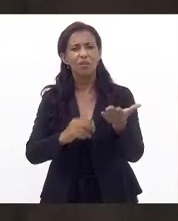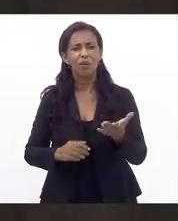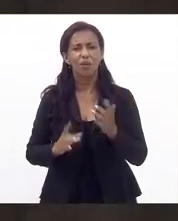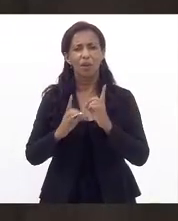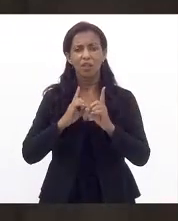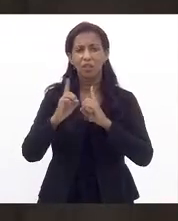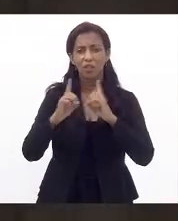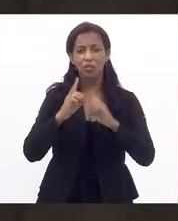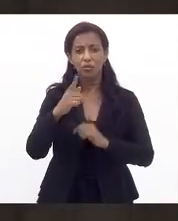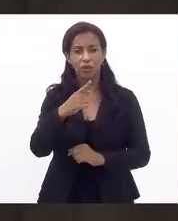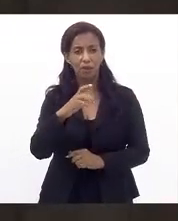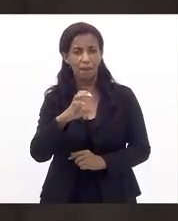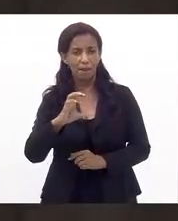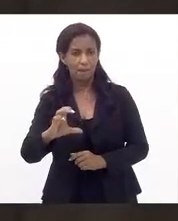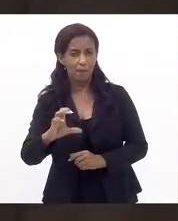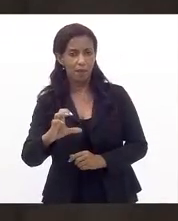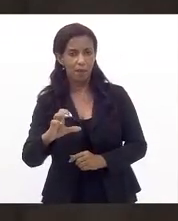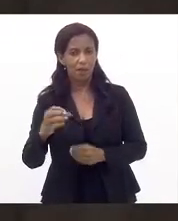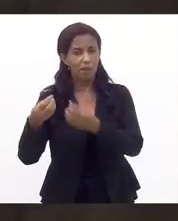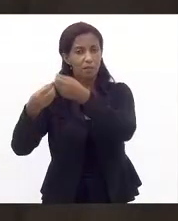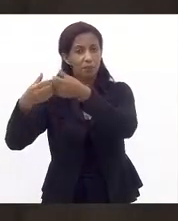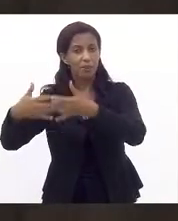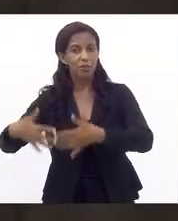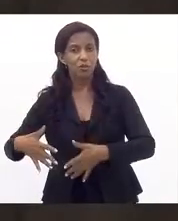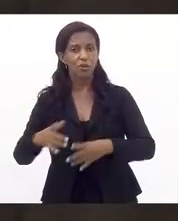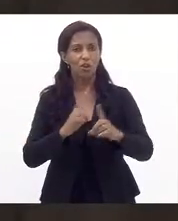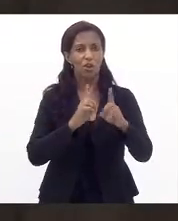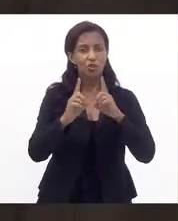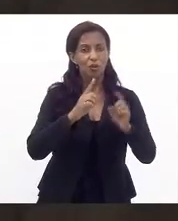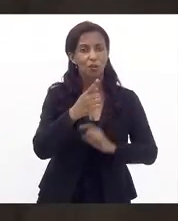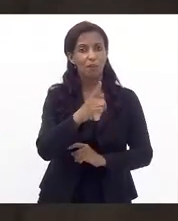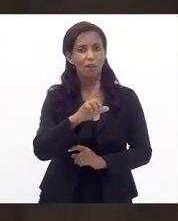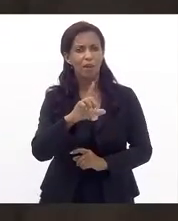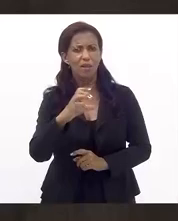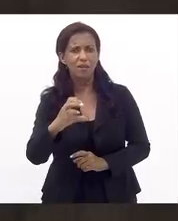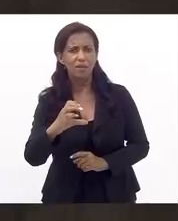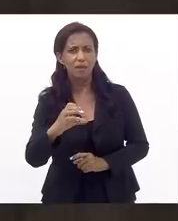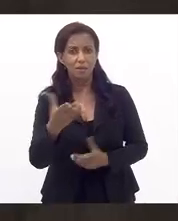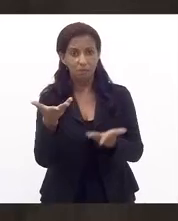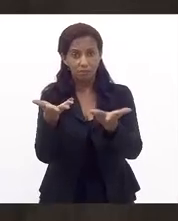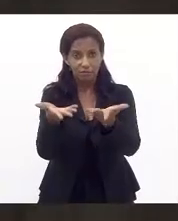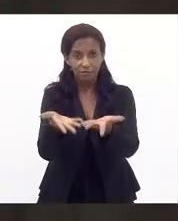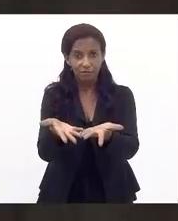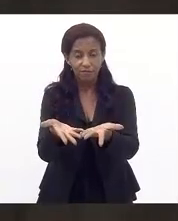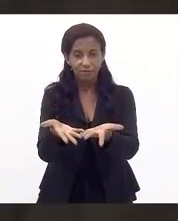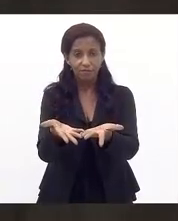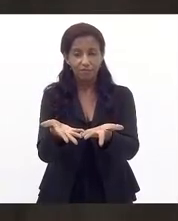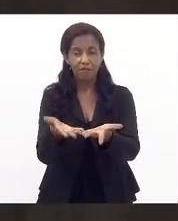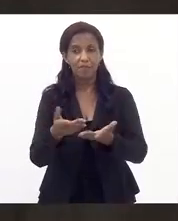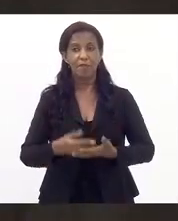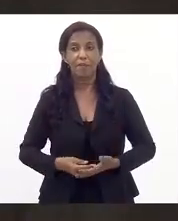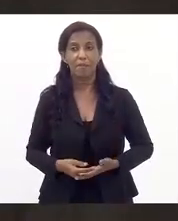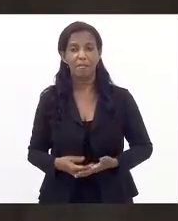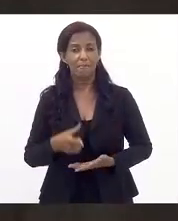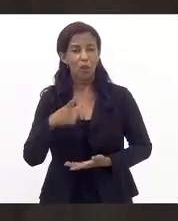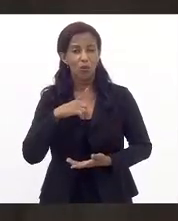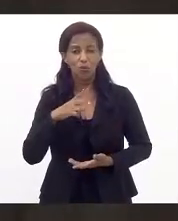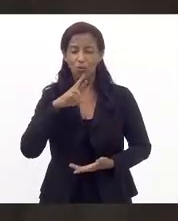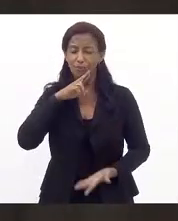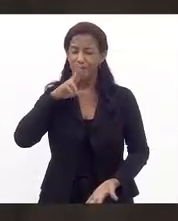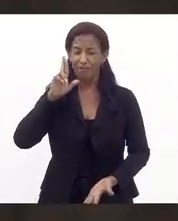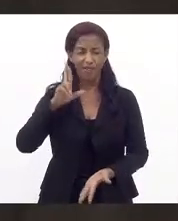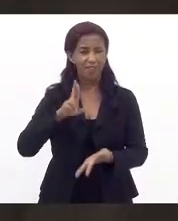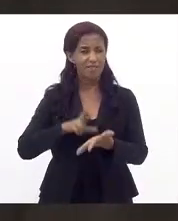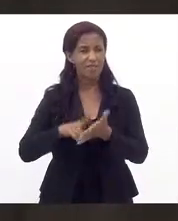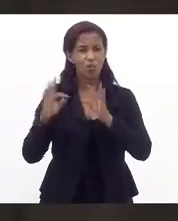a discussão da PEC era prejudicial a discussão do PLC foi isso tem toda